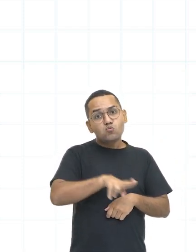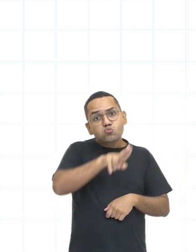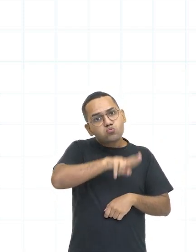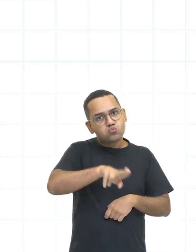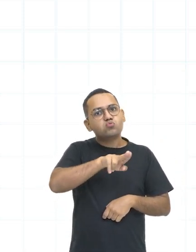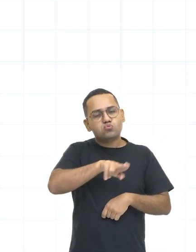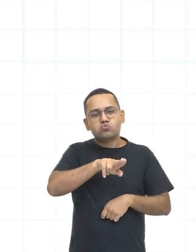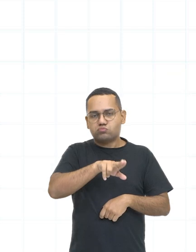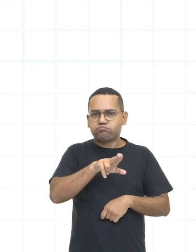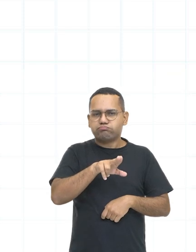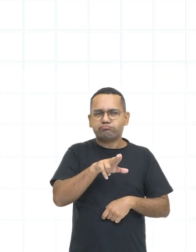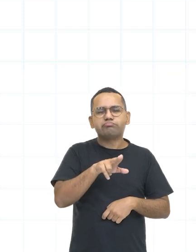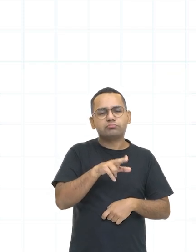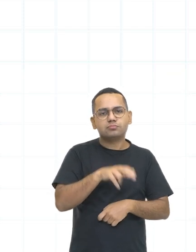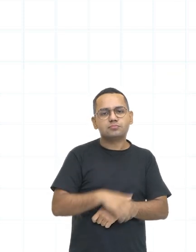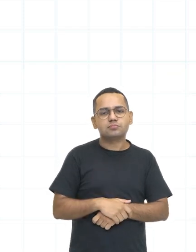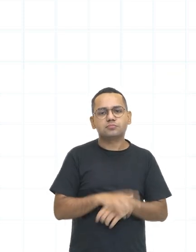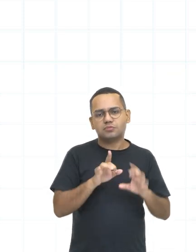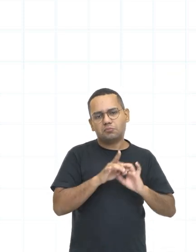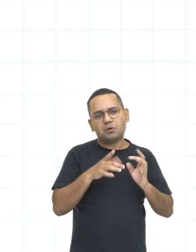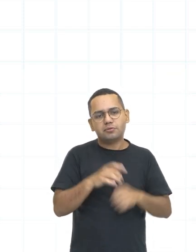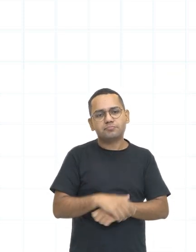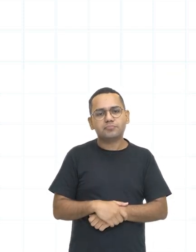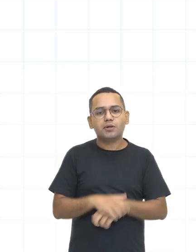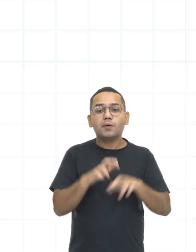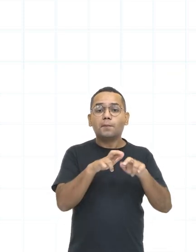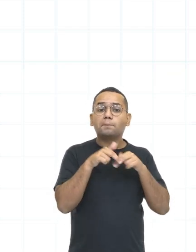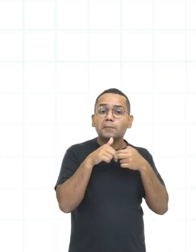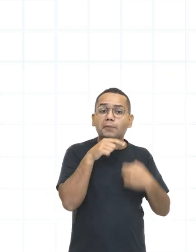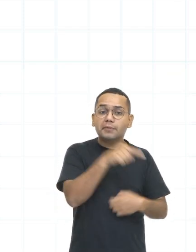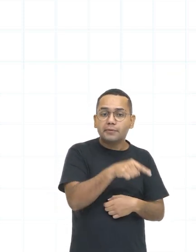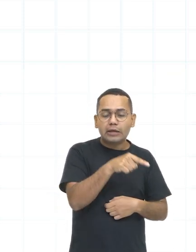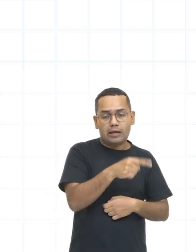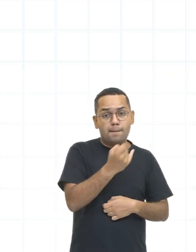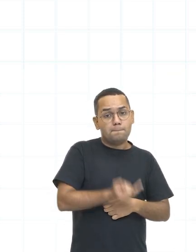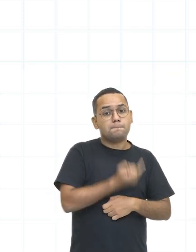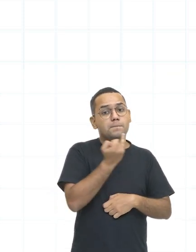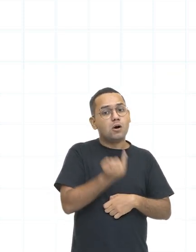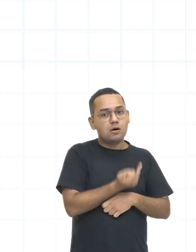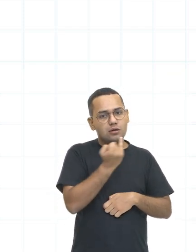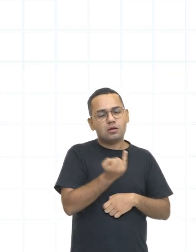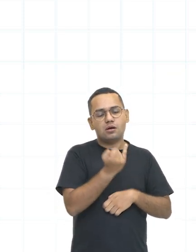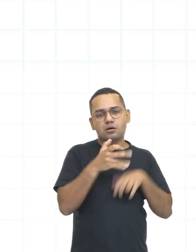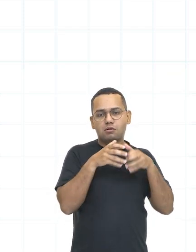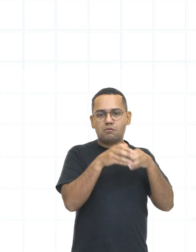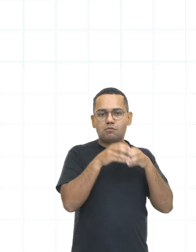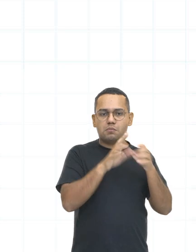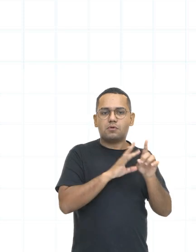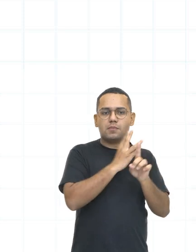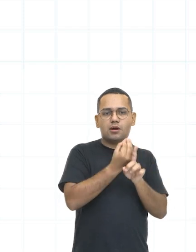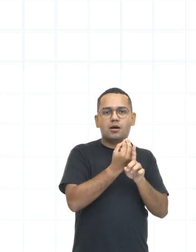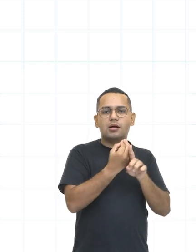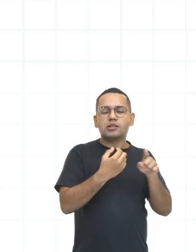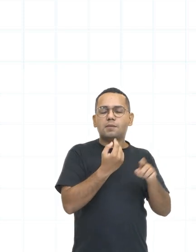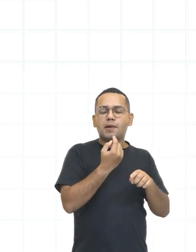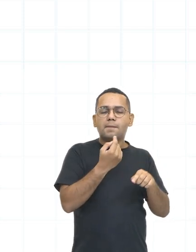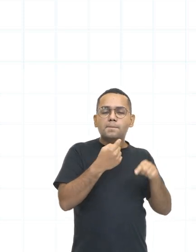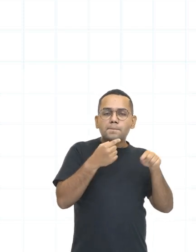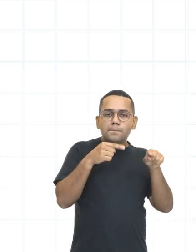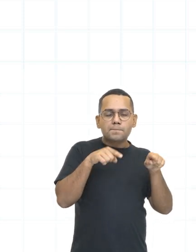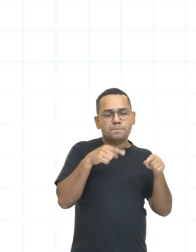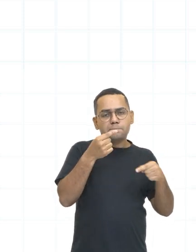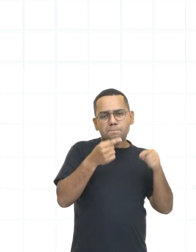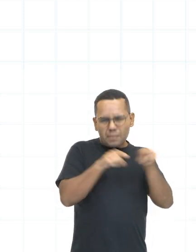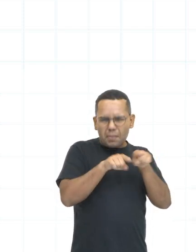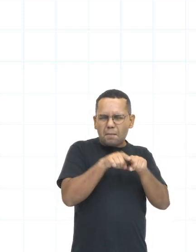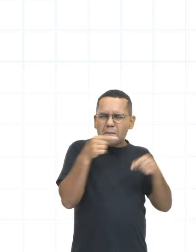de caráter democrático. Por isso, ele é visto como uma das mais relevantes formas de expressão artística e também